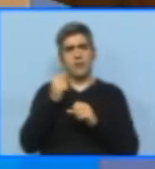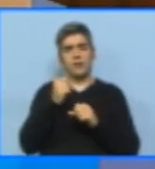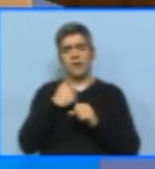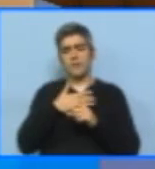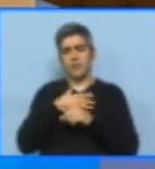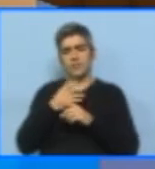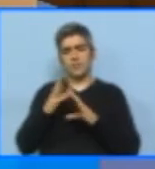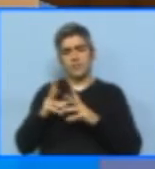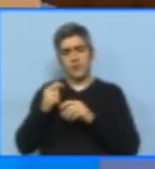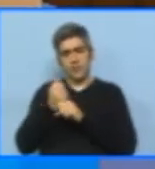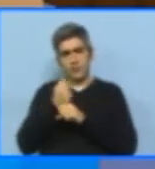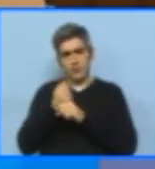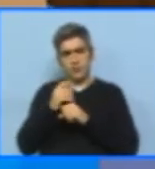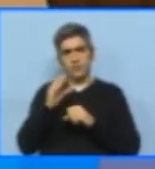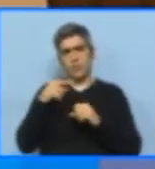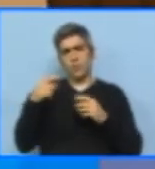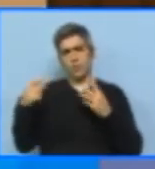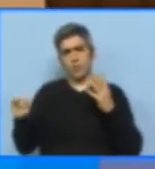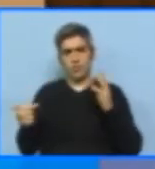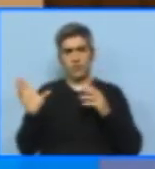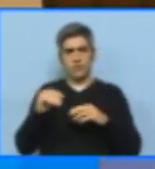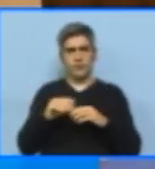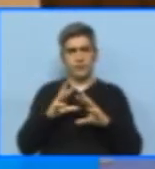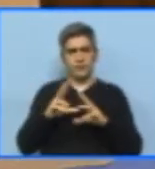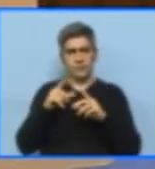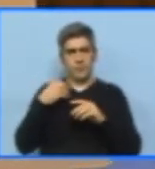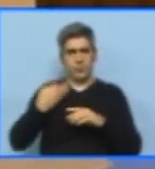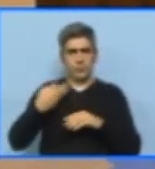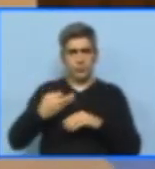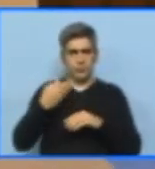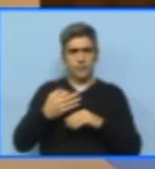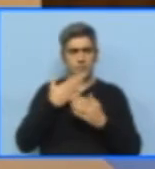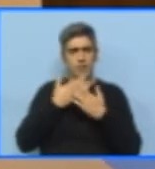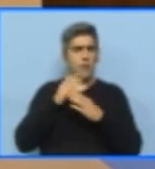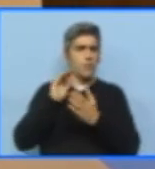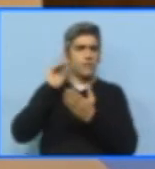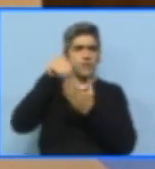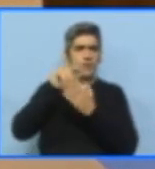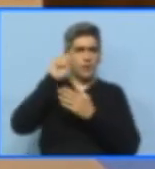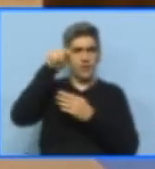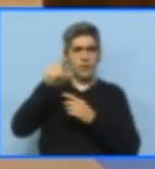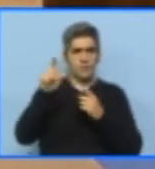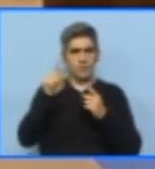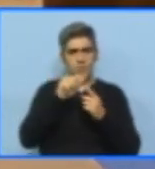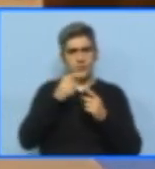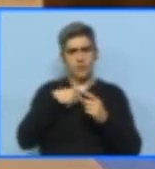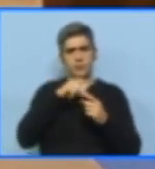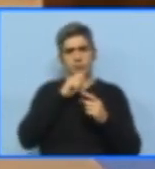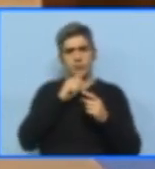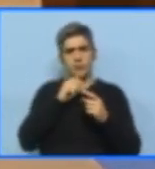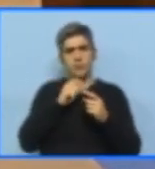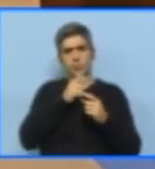grupo desenvolve, e muitos outros que desenvolve diariamente, para que no final de cada mês, nós possamos